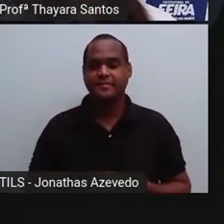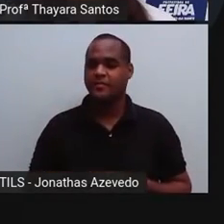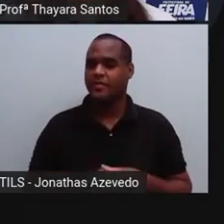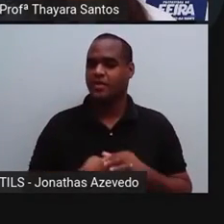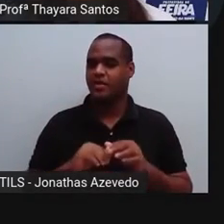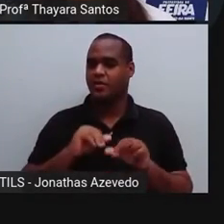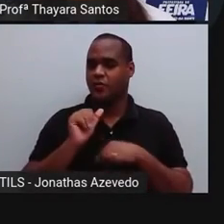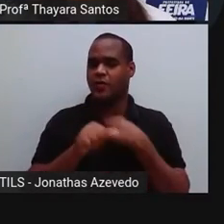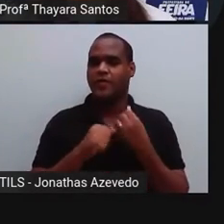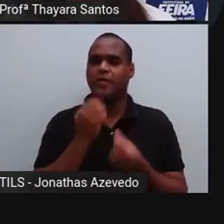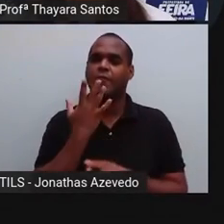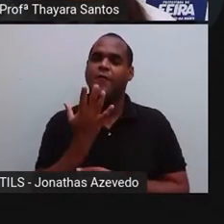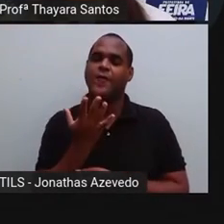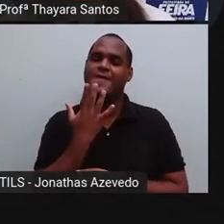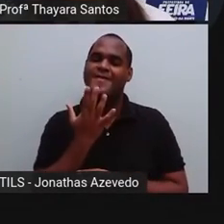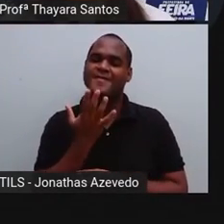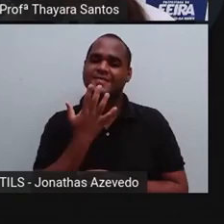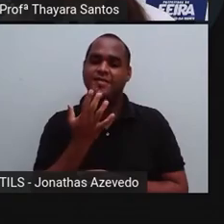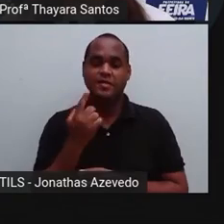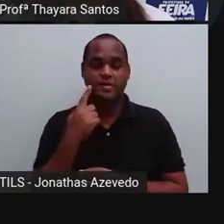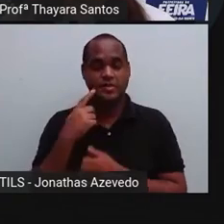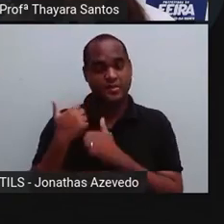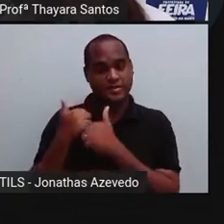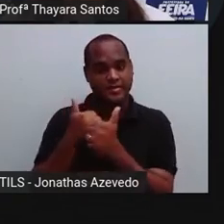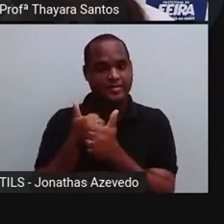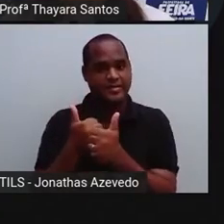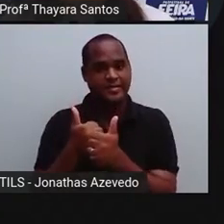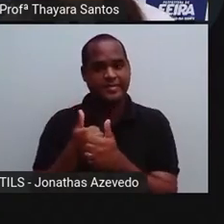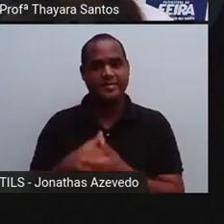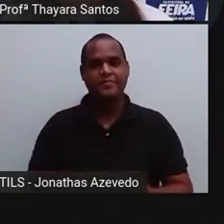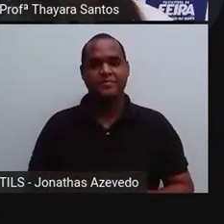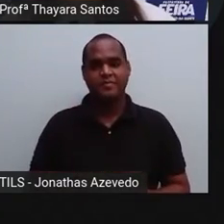mudança de cor. Ai, meu Deus, o monstrinho está me seguindo. Vamos entrar aqui.